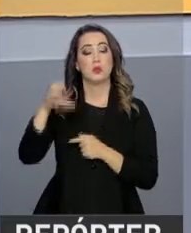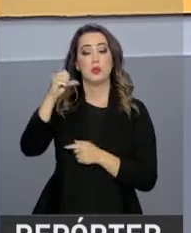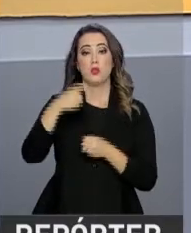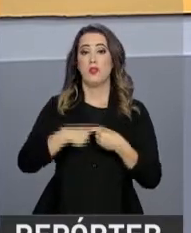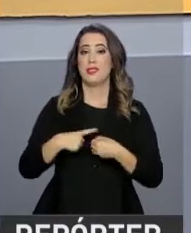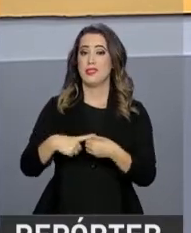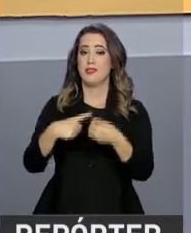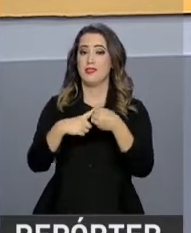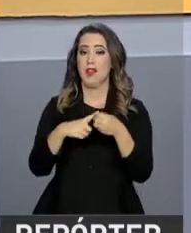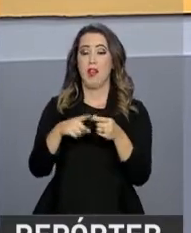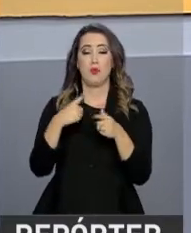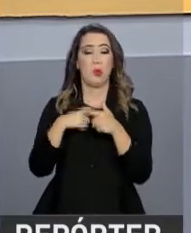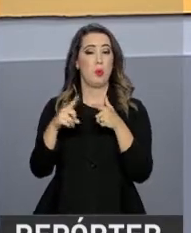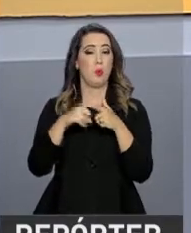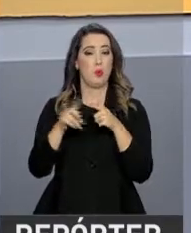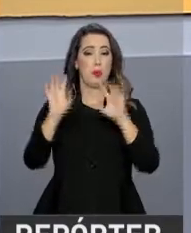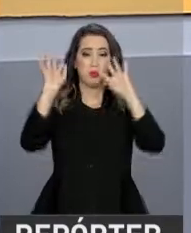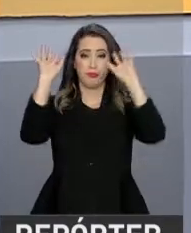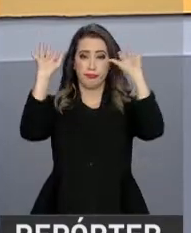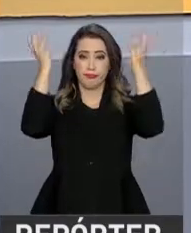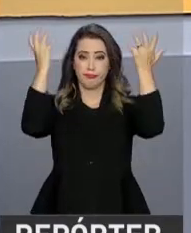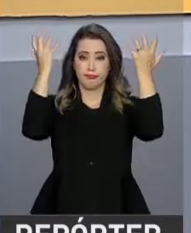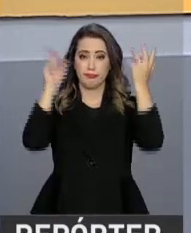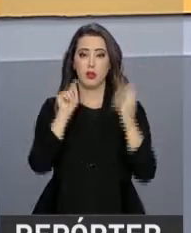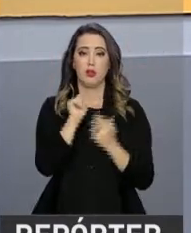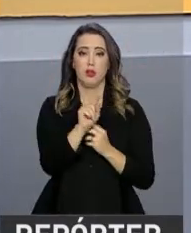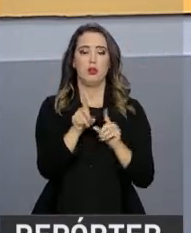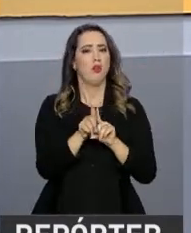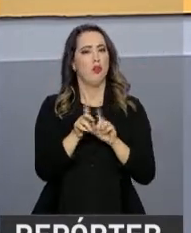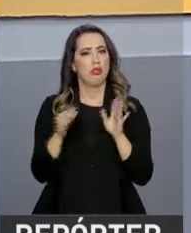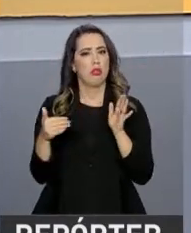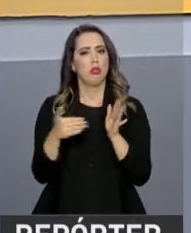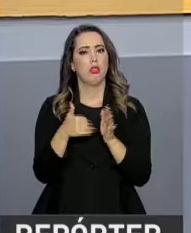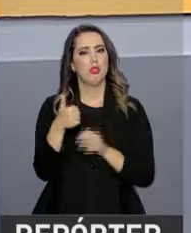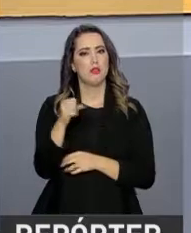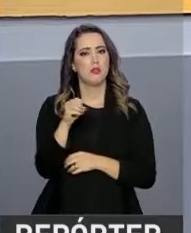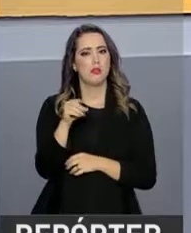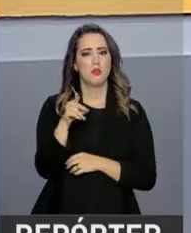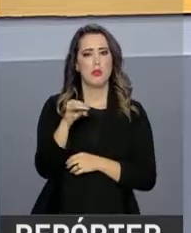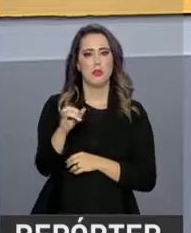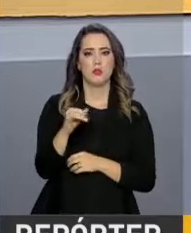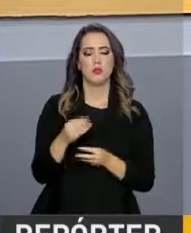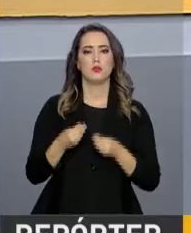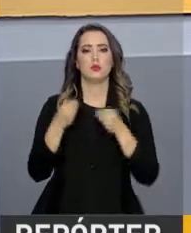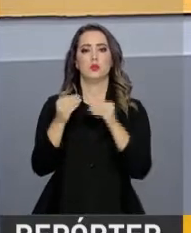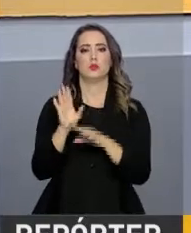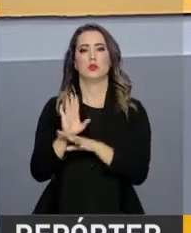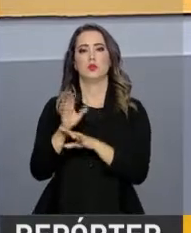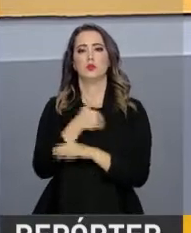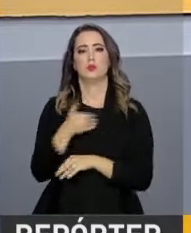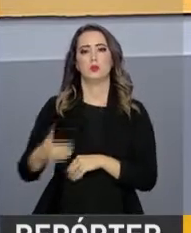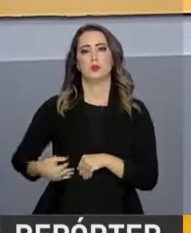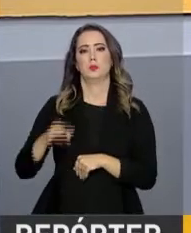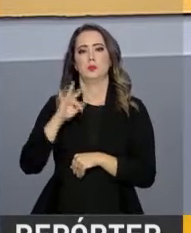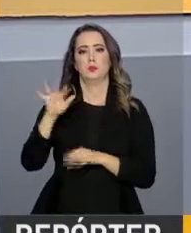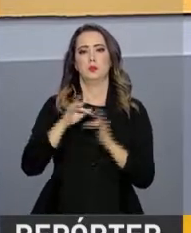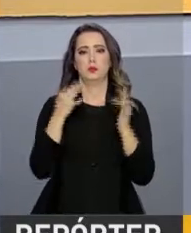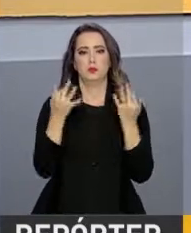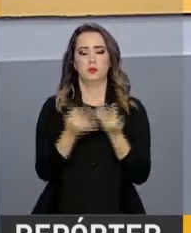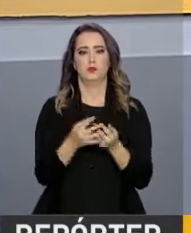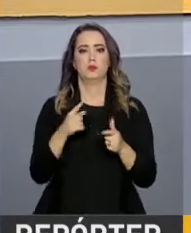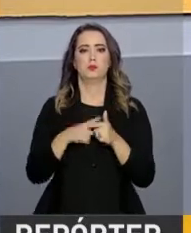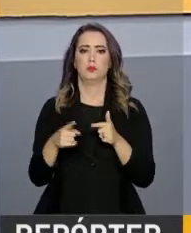afetadas por desastres naturais a medida tem vigência de 180 dias e garante o apoio do governo federal